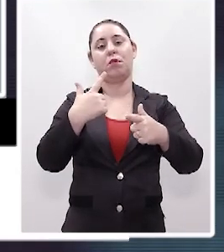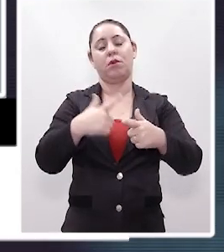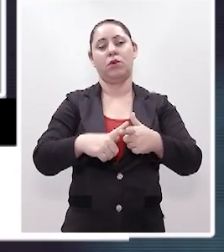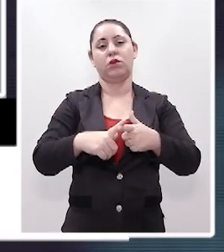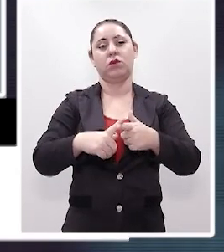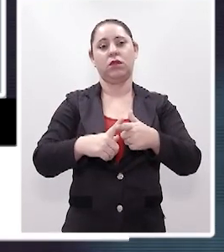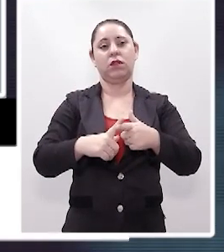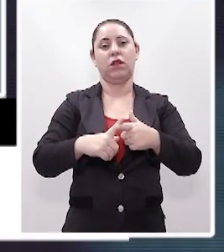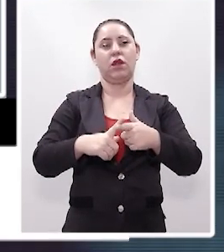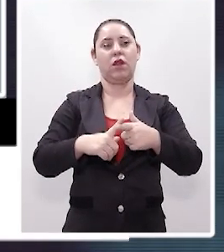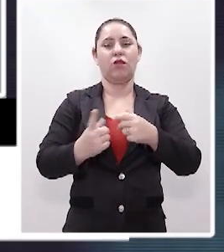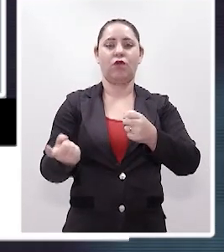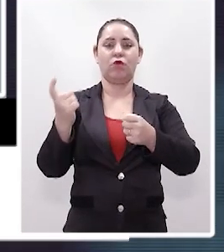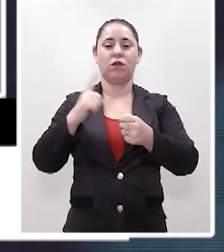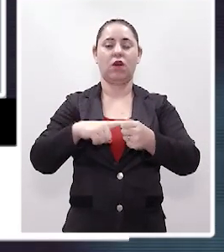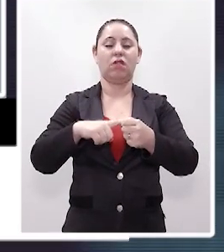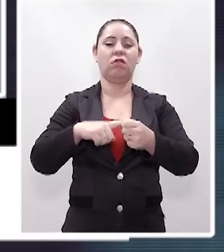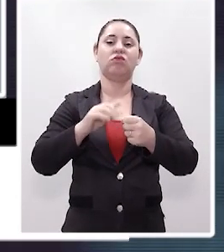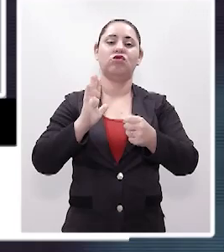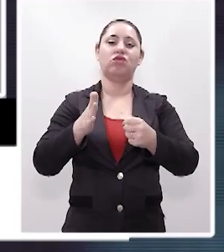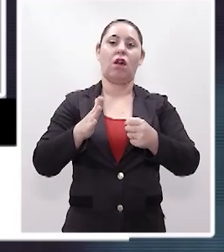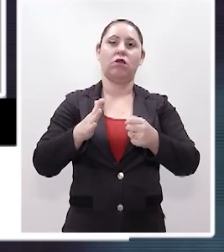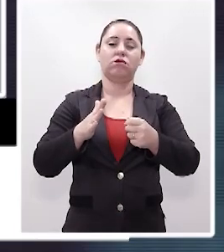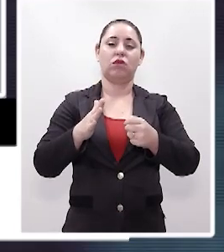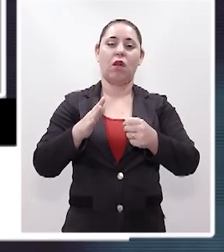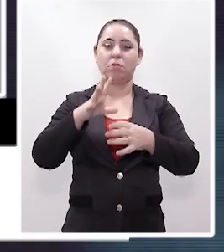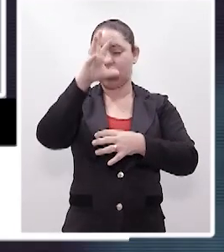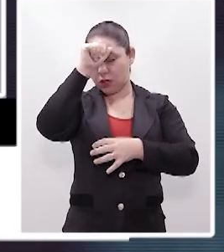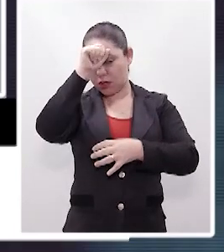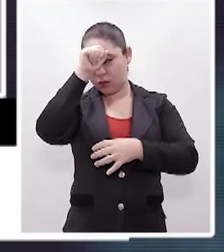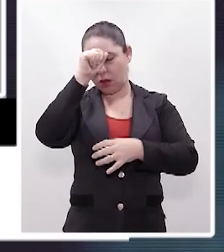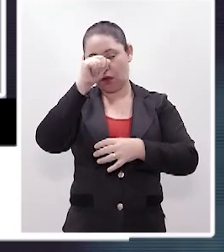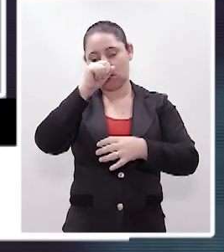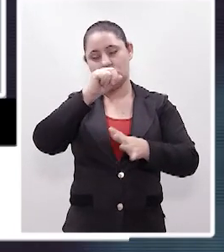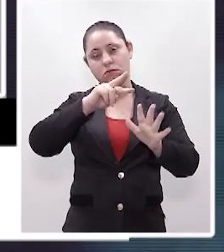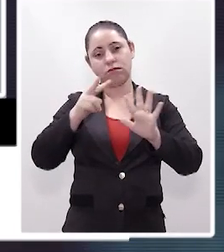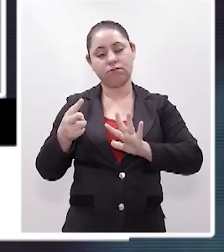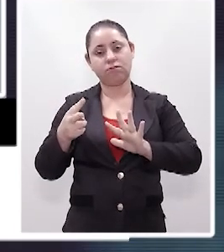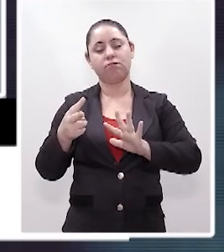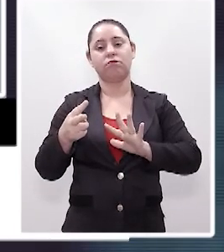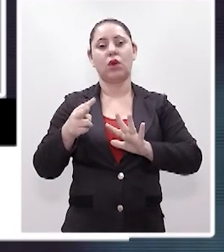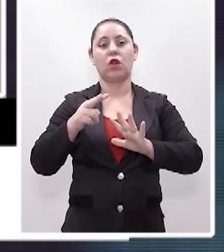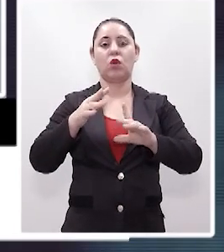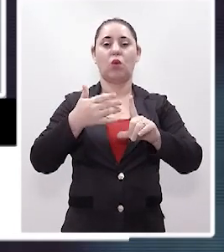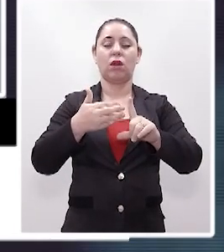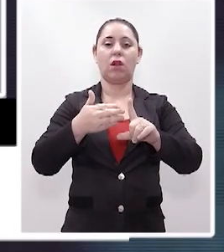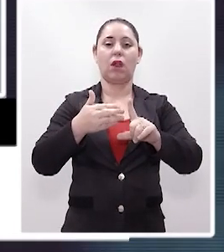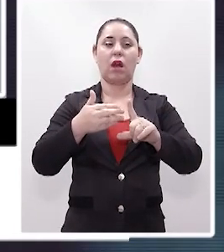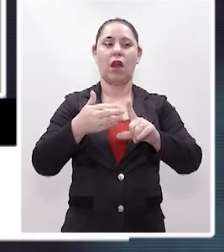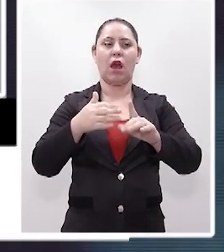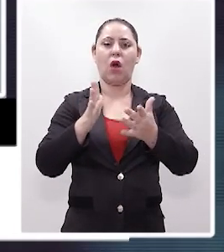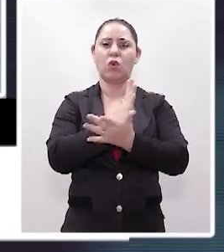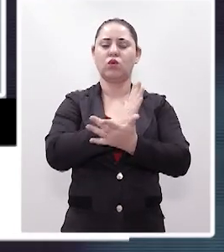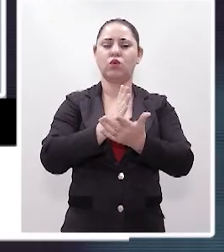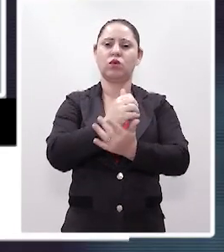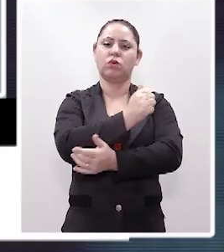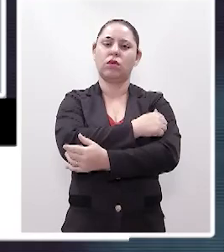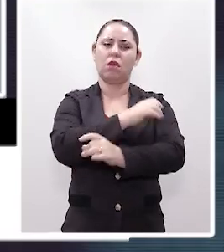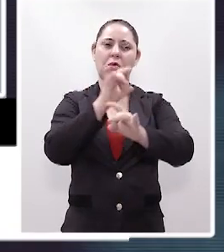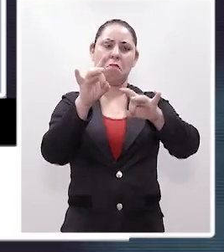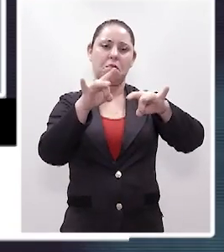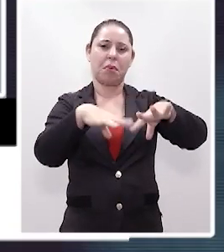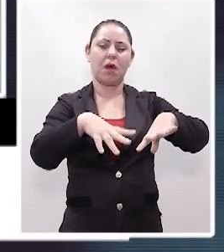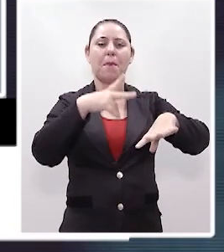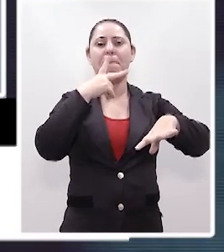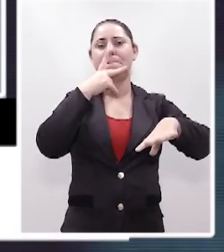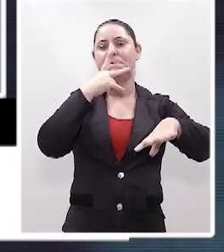ritmo, aí já vinha a semana do online. Mas como alguns alunos desistiram, passaram para outras escolas,